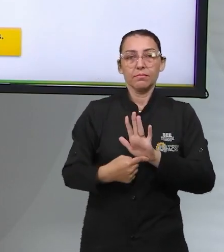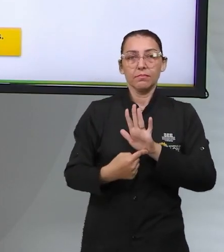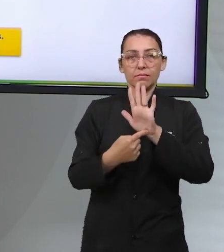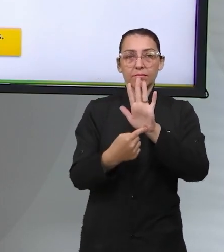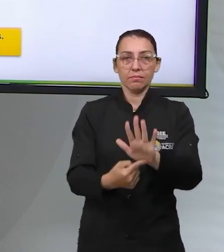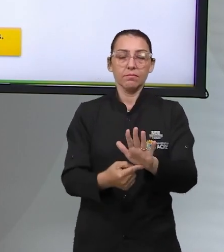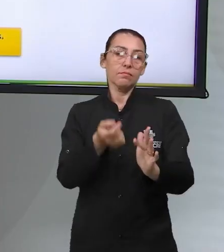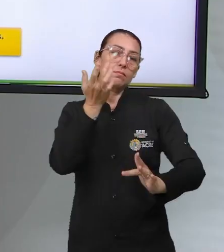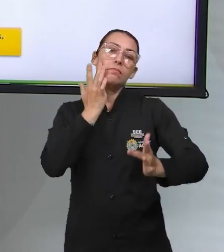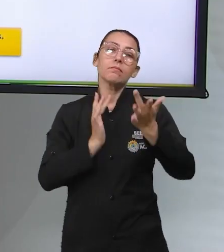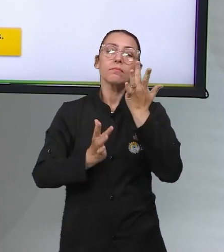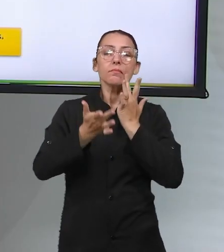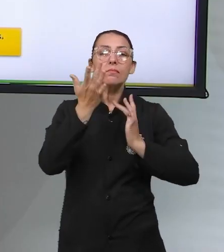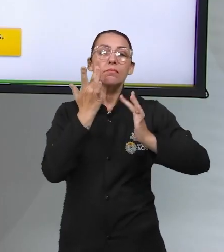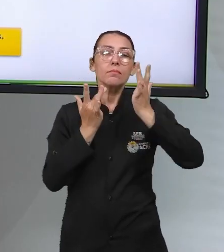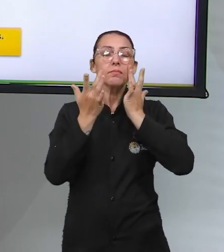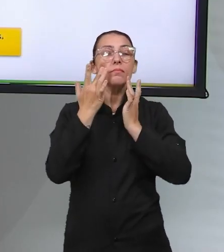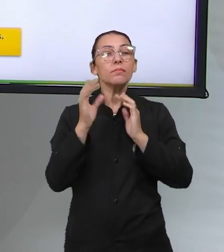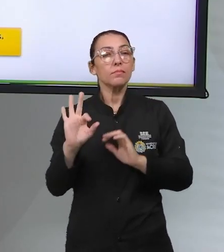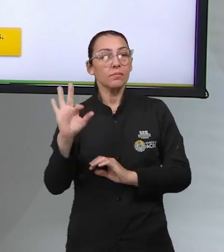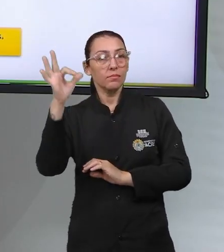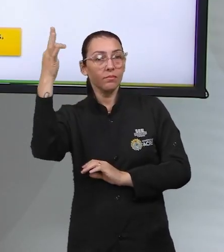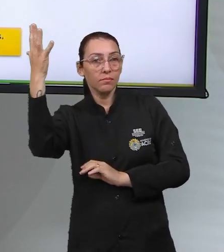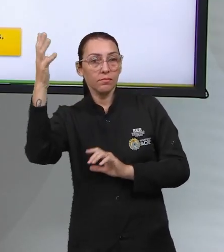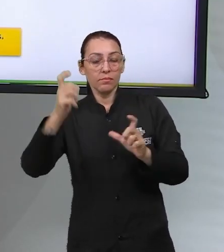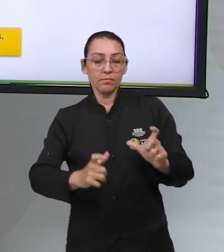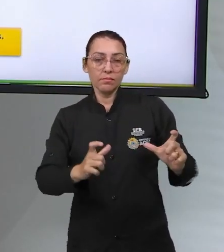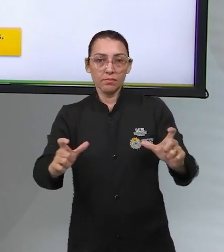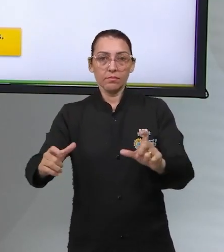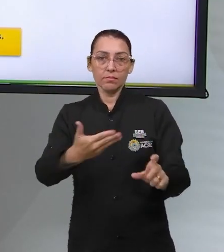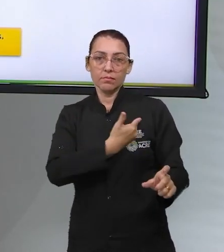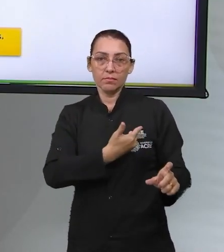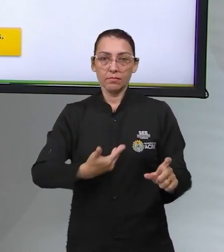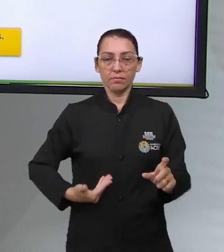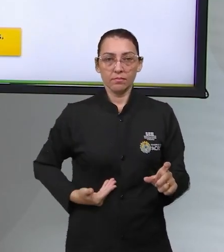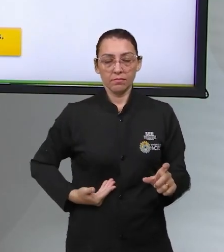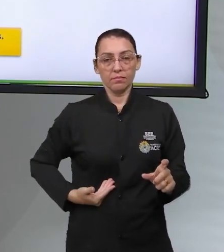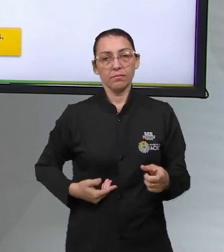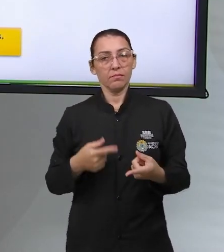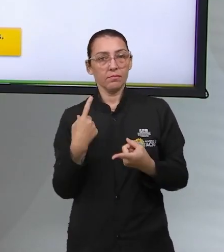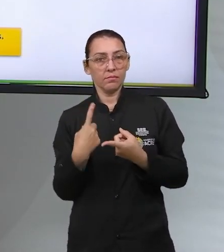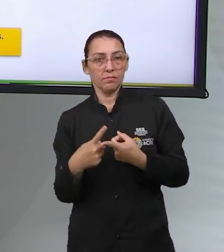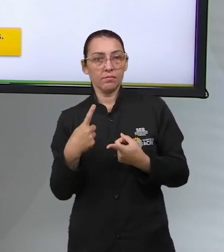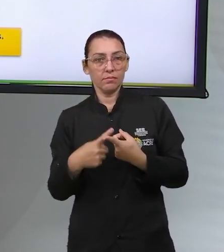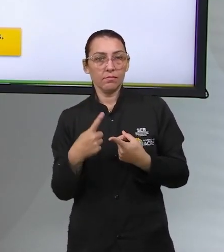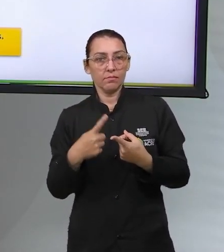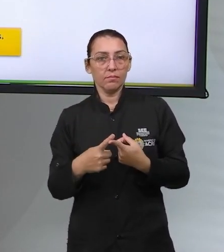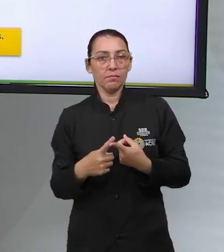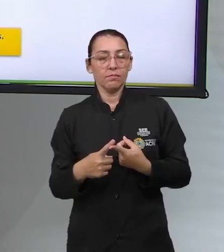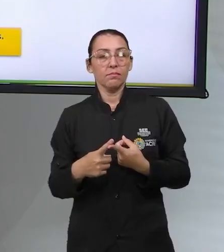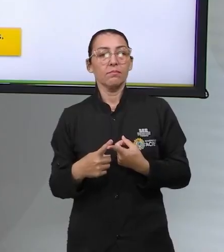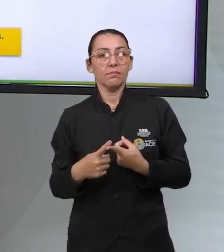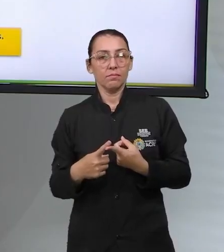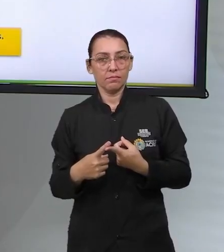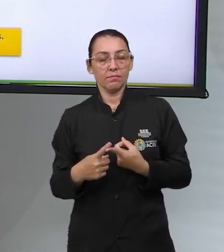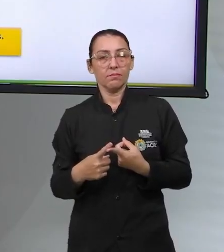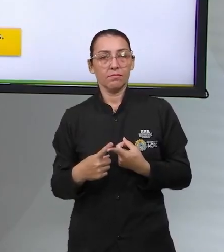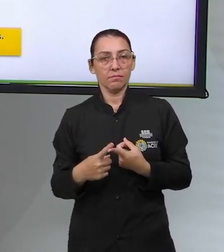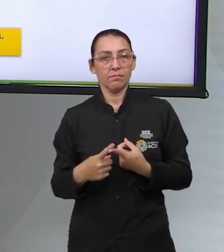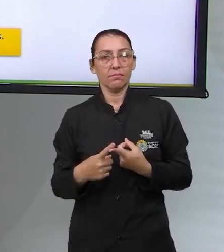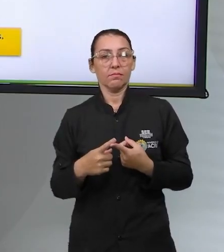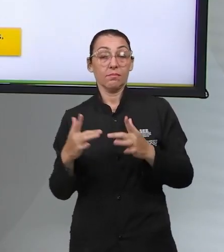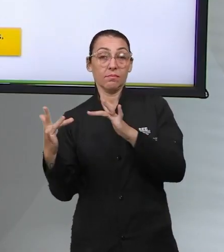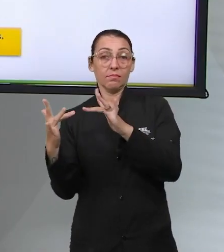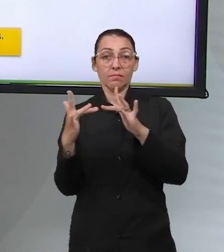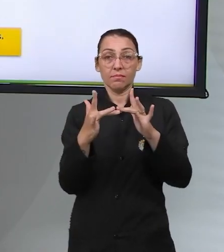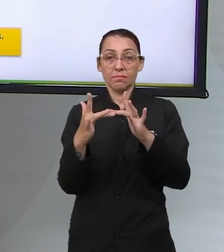apresentações teatrais, elas acontecem em espaços públicos, justamente para viabilizar esse